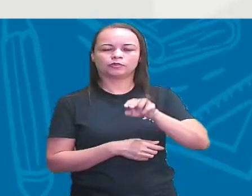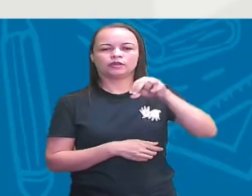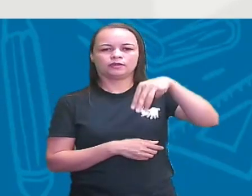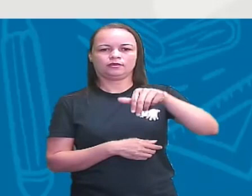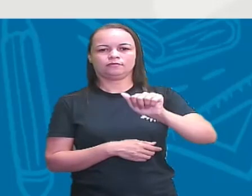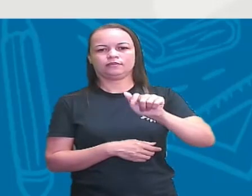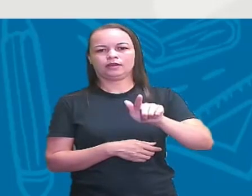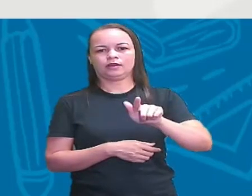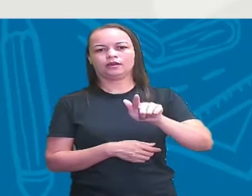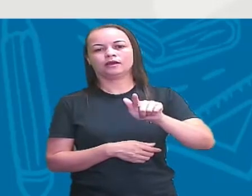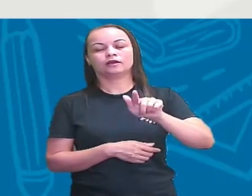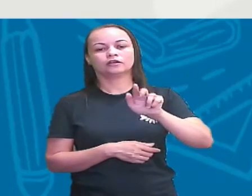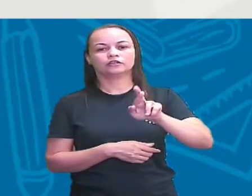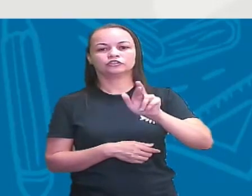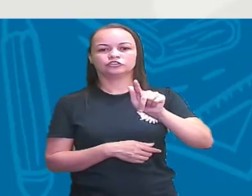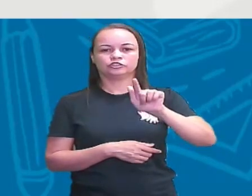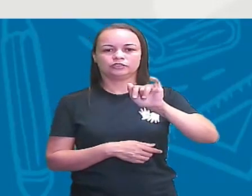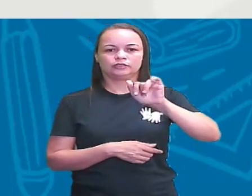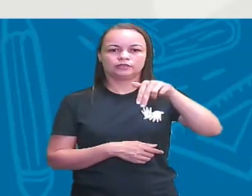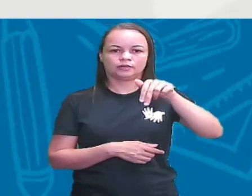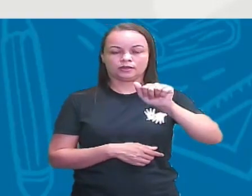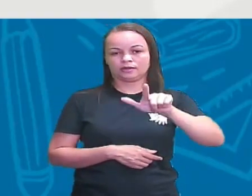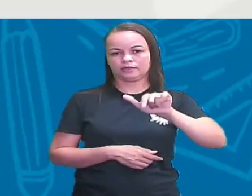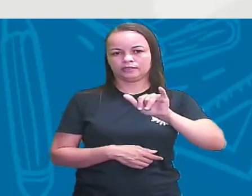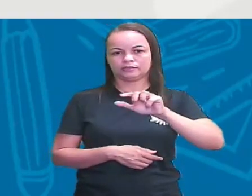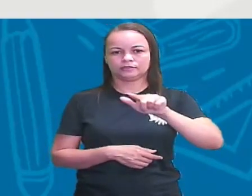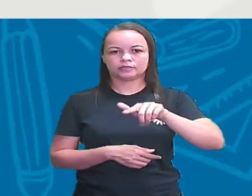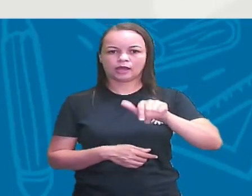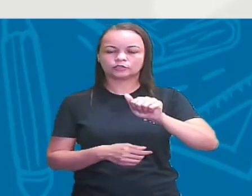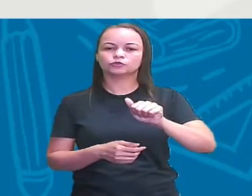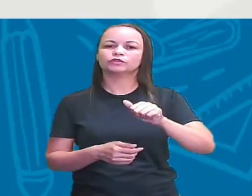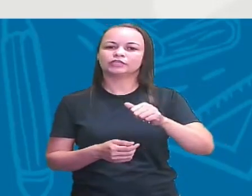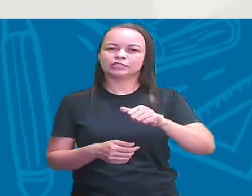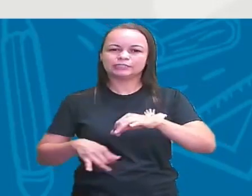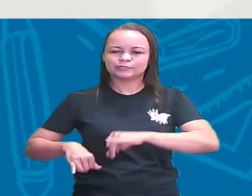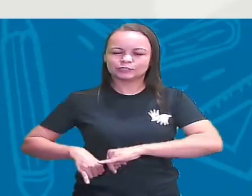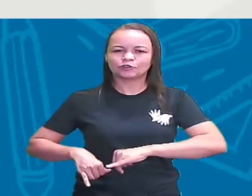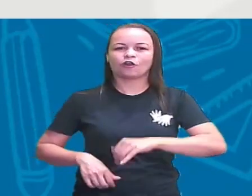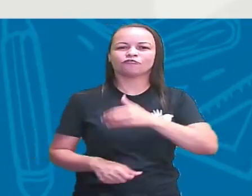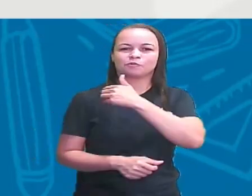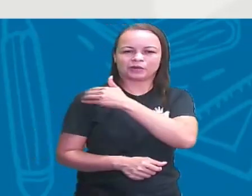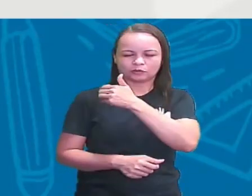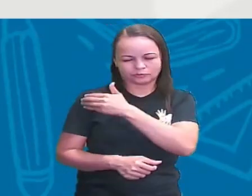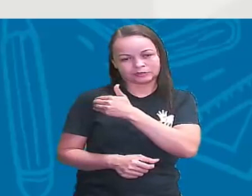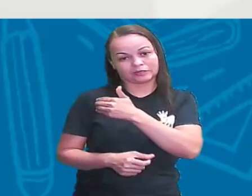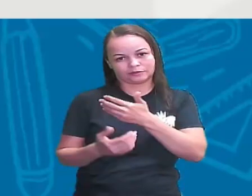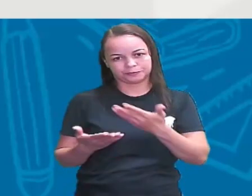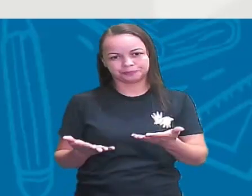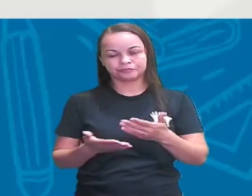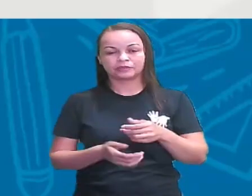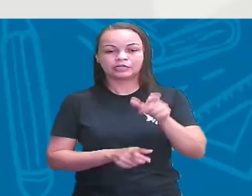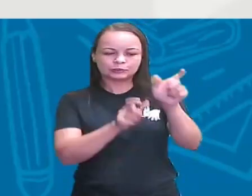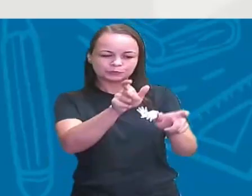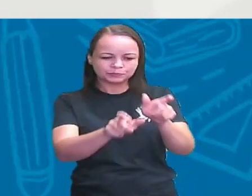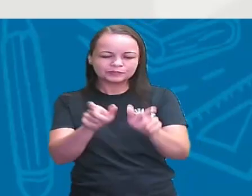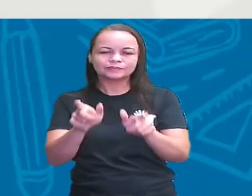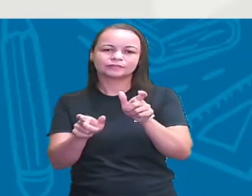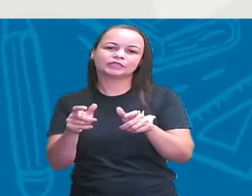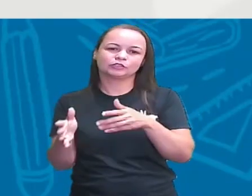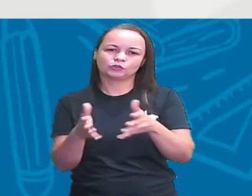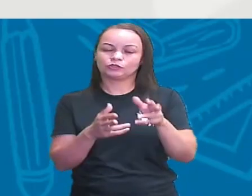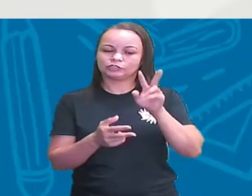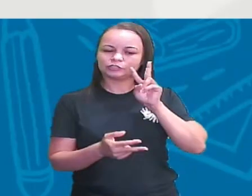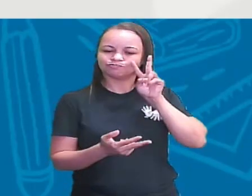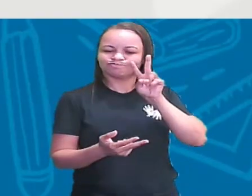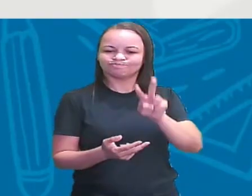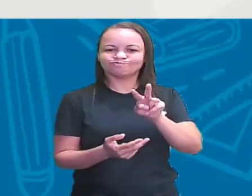sofrem, portanto, preconceitos, né? E que são estigmatizados, né? São pessoas que são